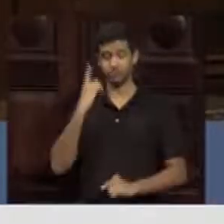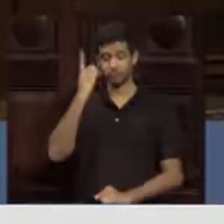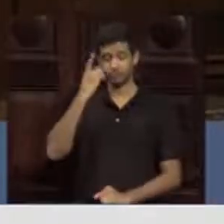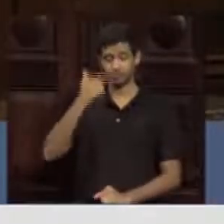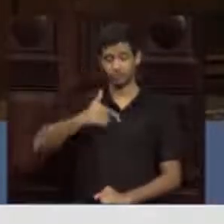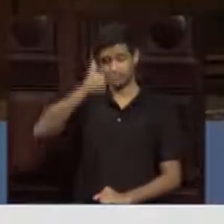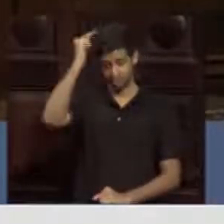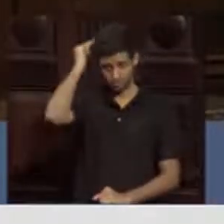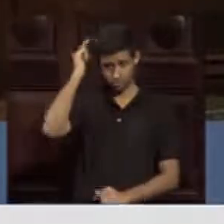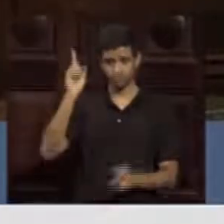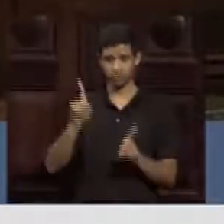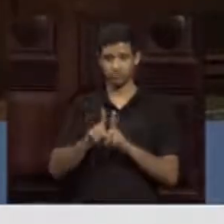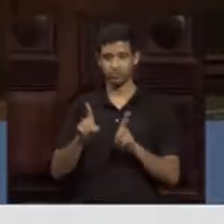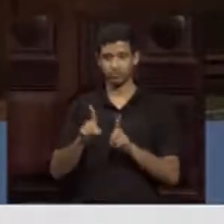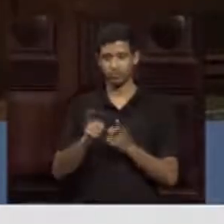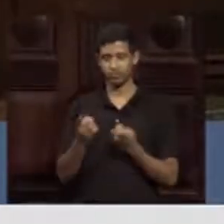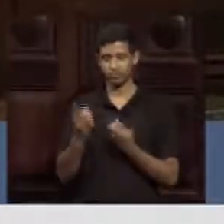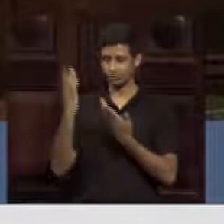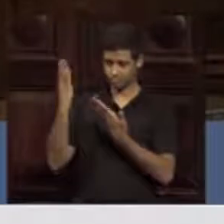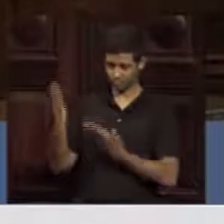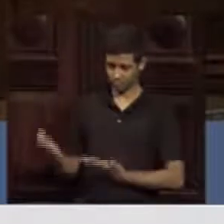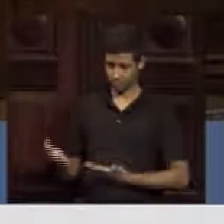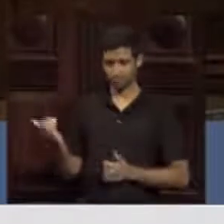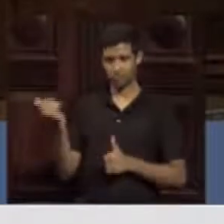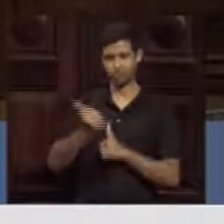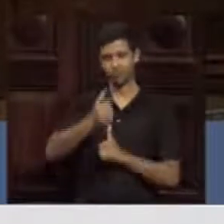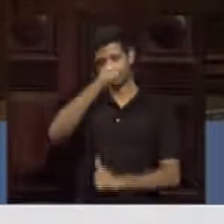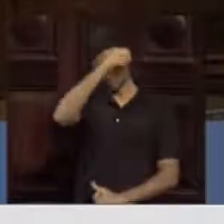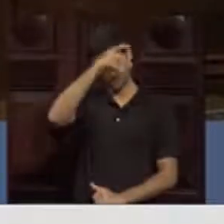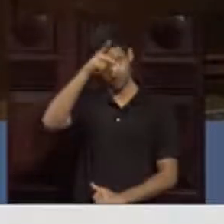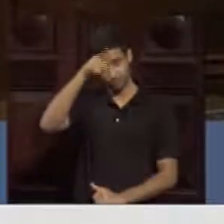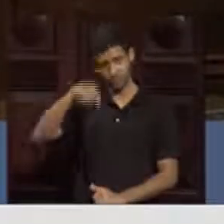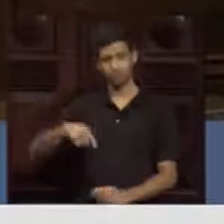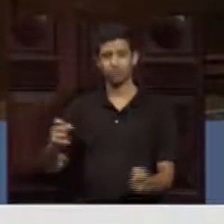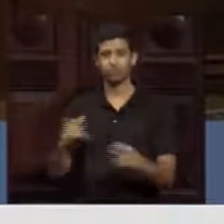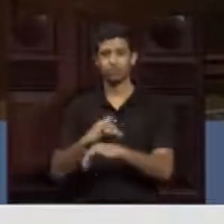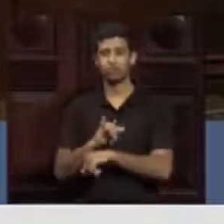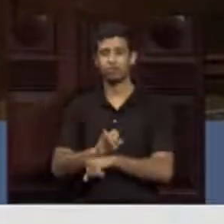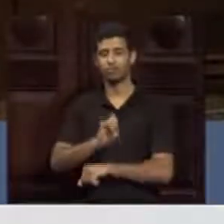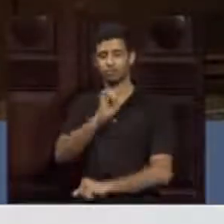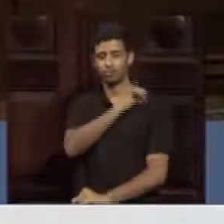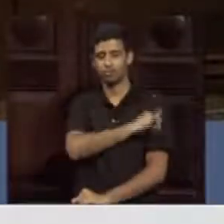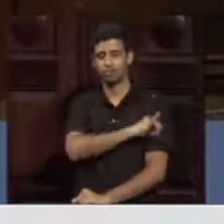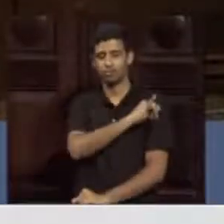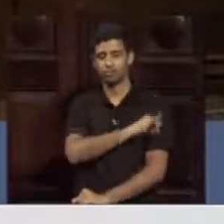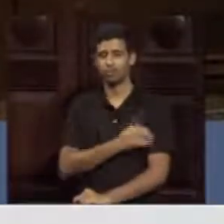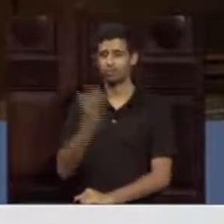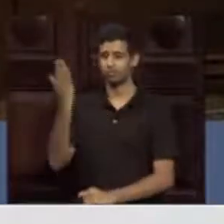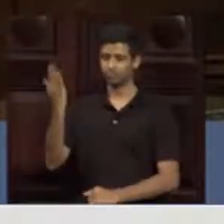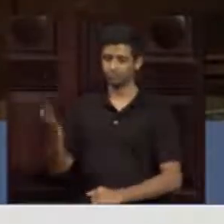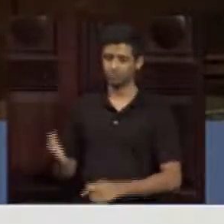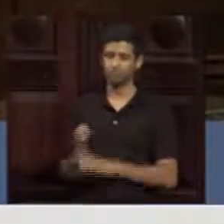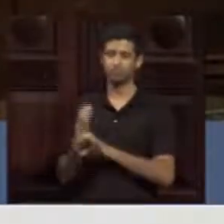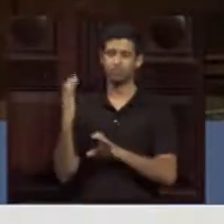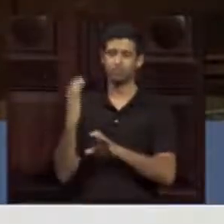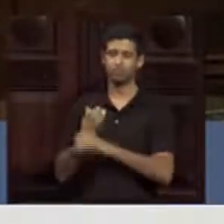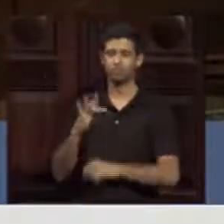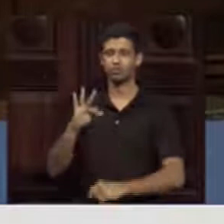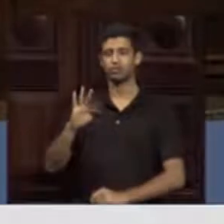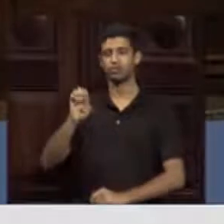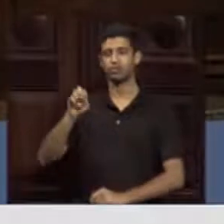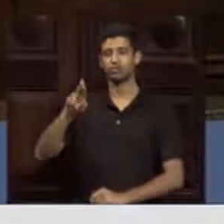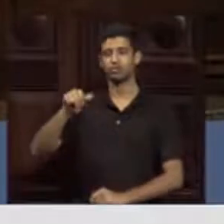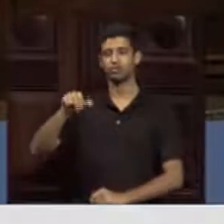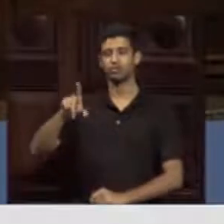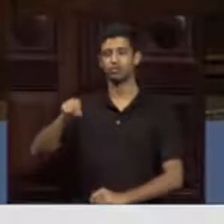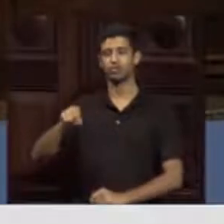também as homenagens ao vice-prefeito da cidade do Rio de Janeiro, engenheiro McDowell, que faleceu